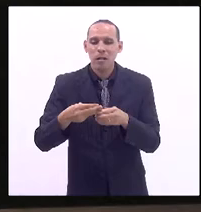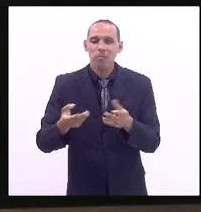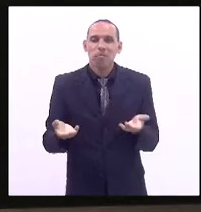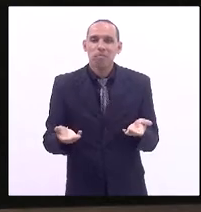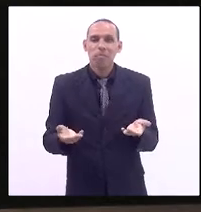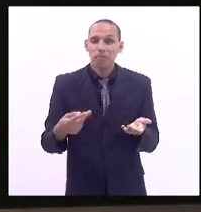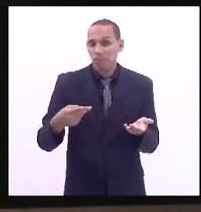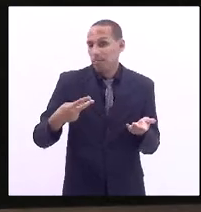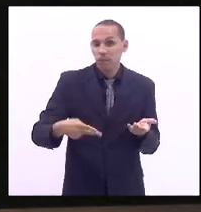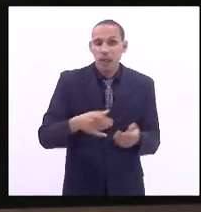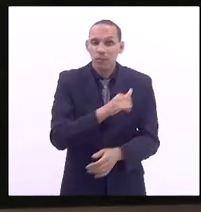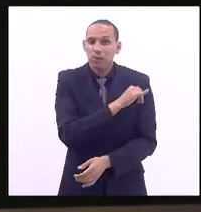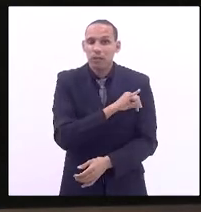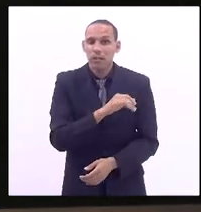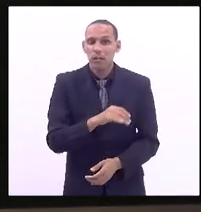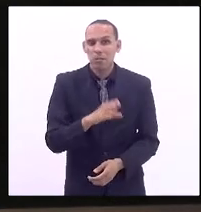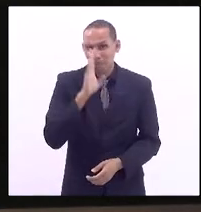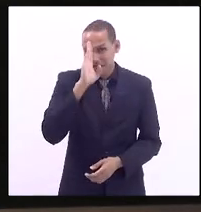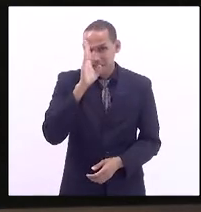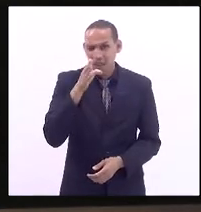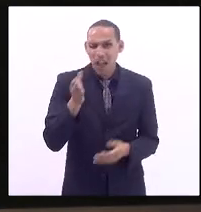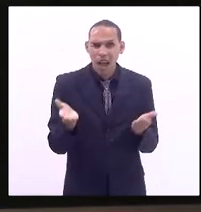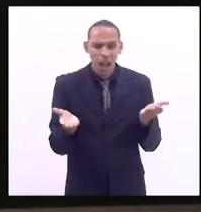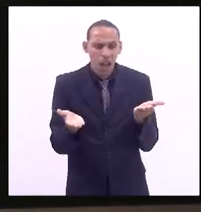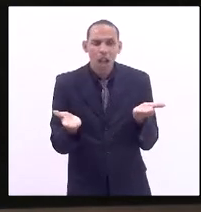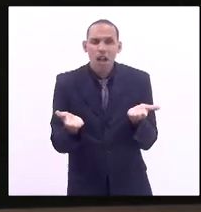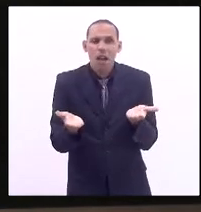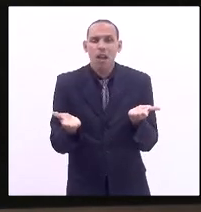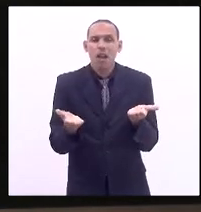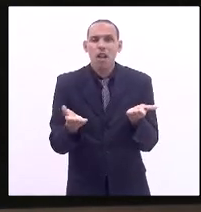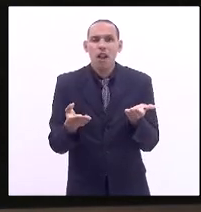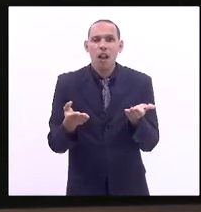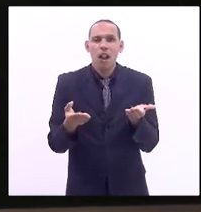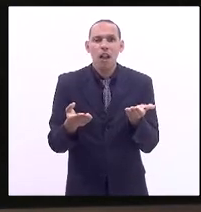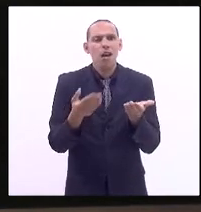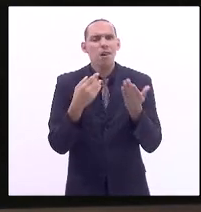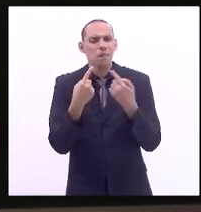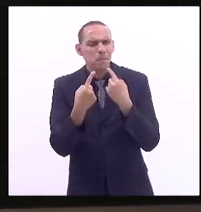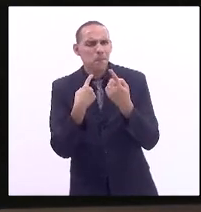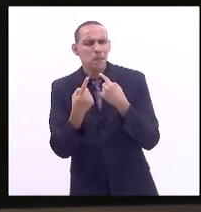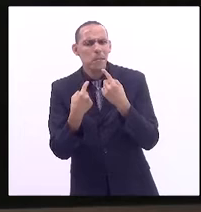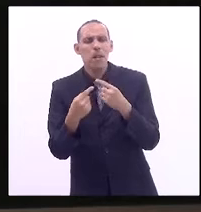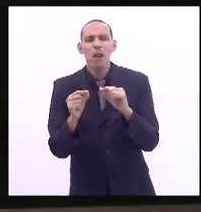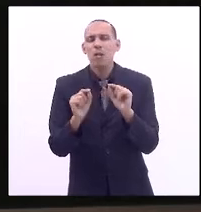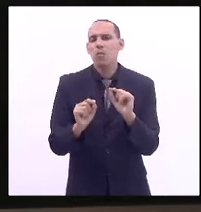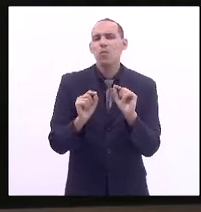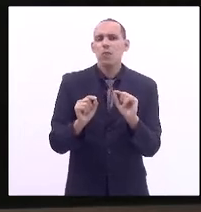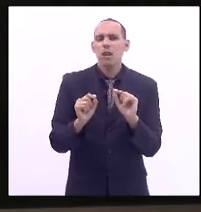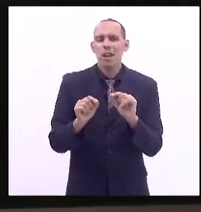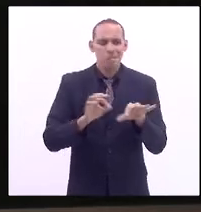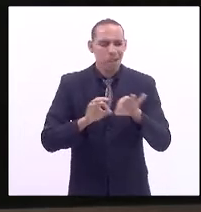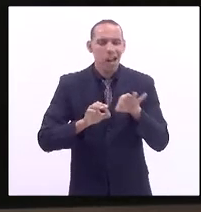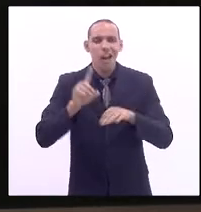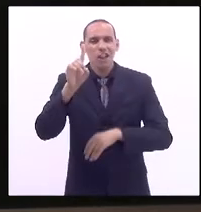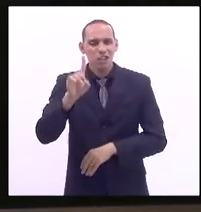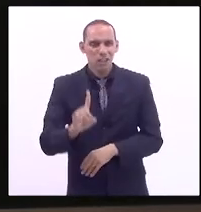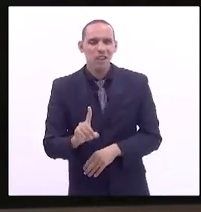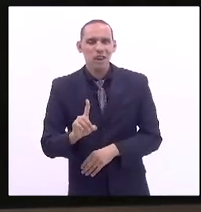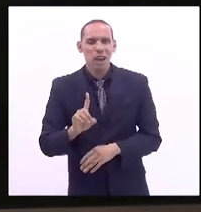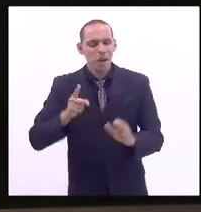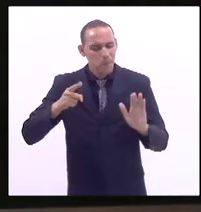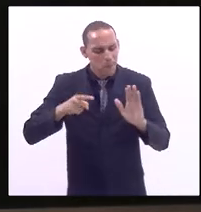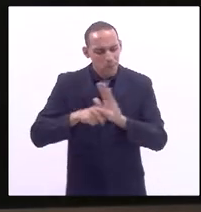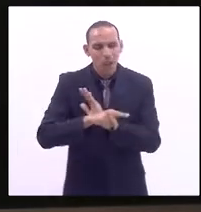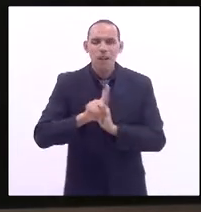aqui no Rio de Janeiro especificamente nesse momento em que a discussão do plano diretor né vem se aprofundando